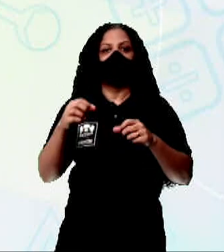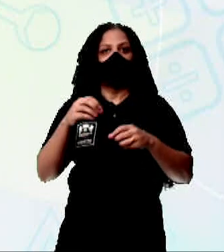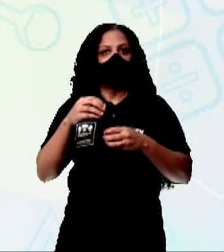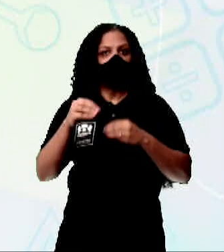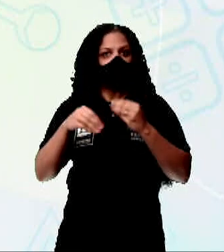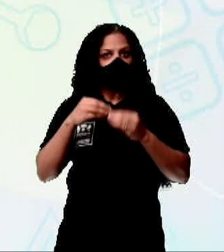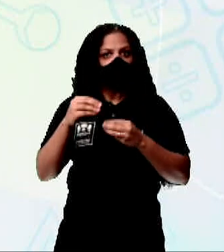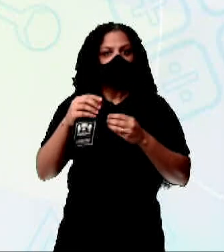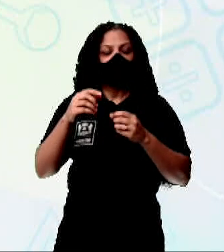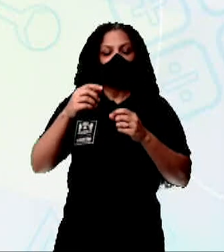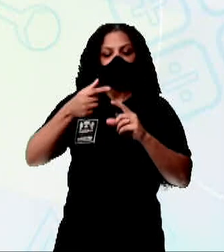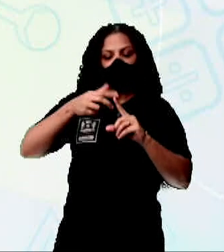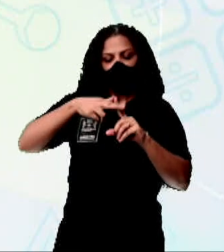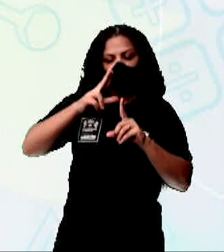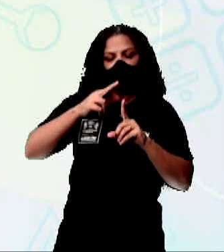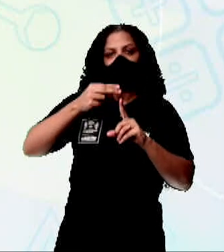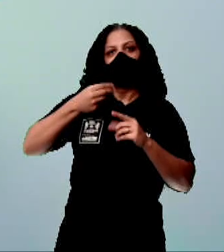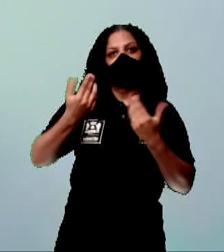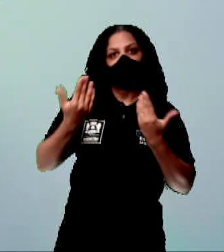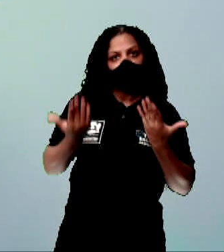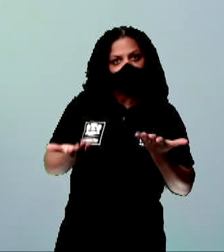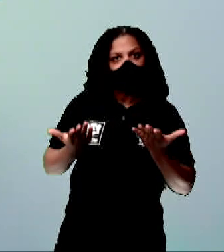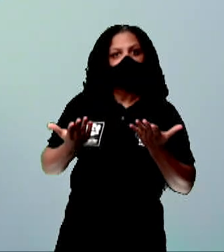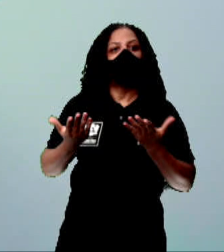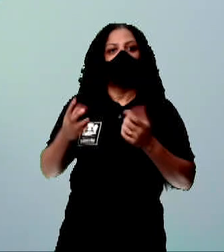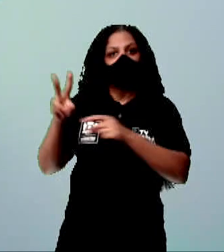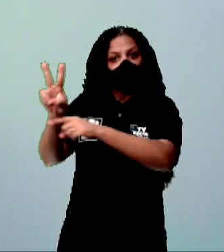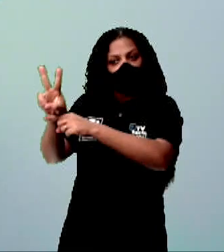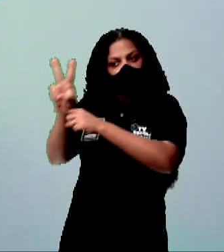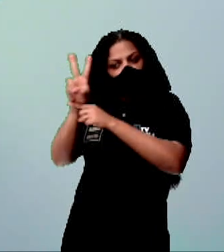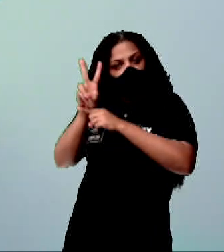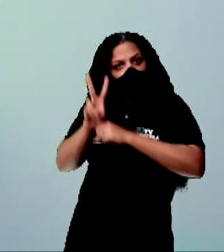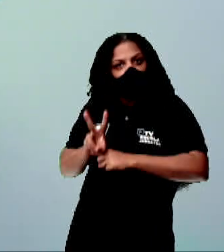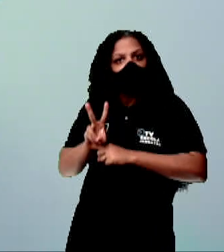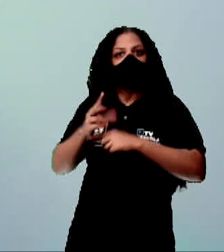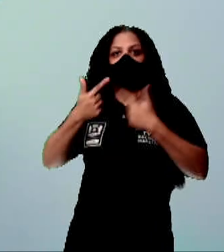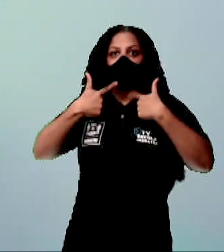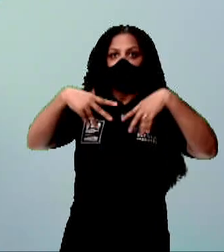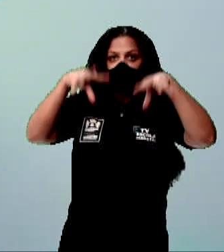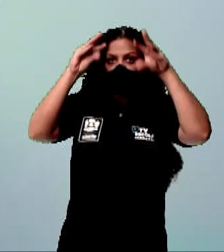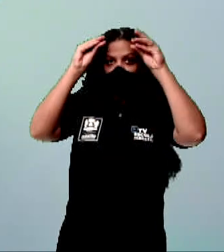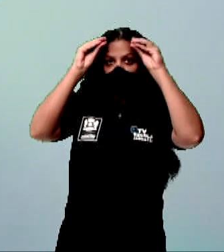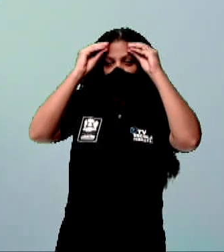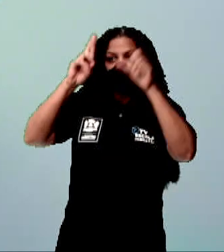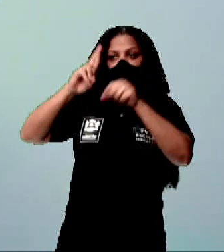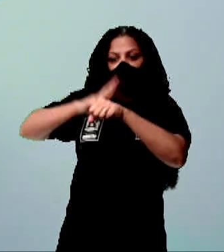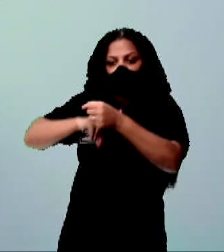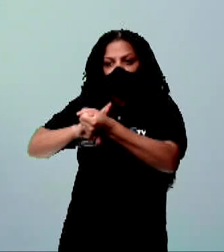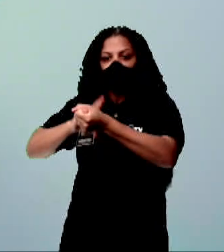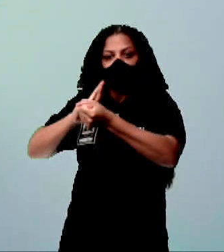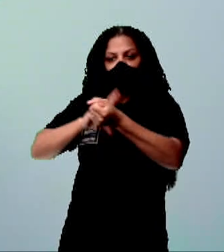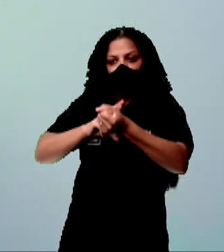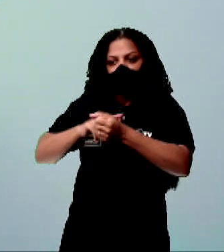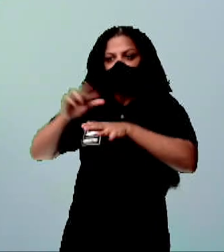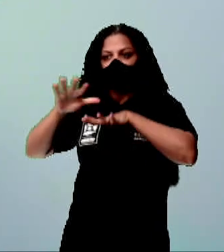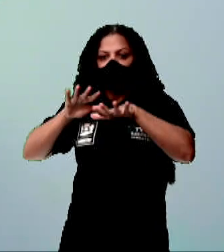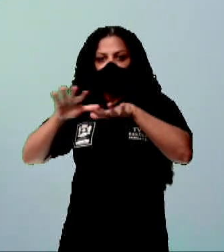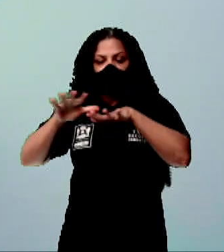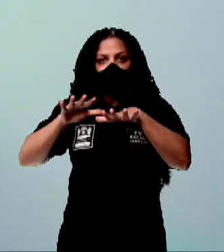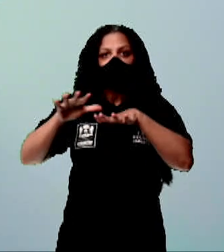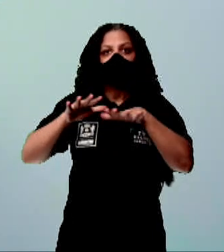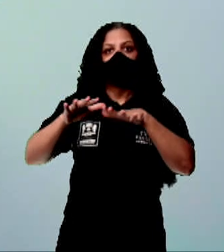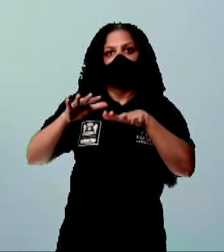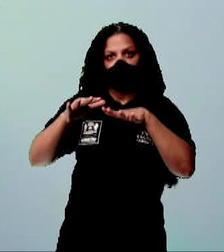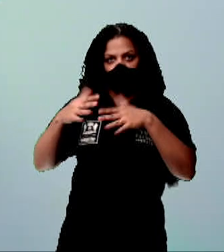houve esse empréstimo linguístico para que desse uma certa musicalidade e uma certa dinâmica na questão